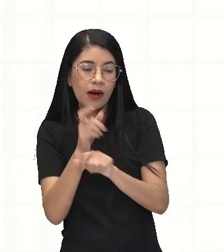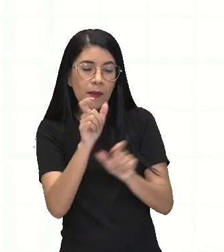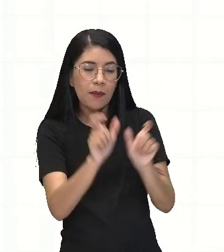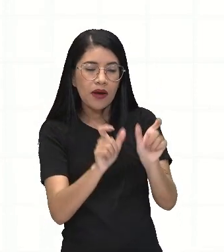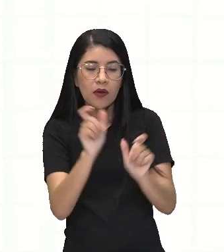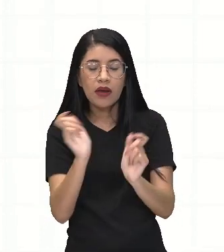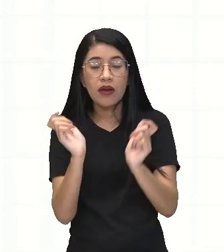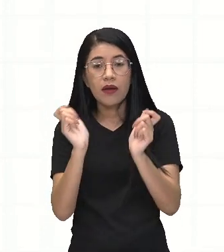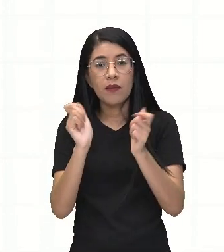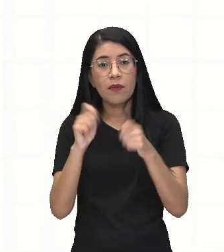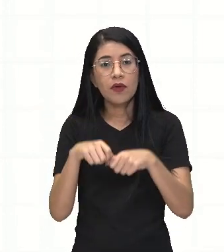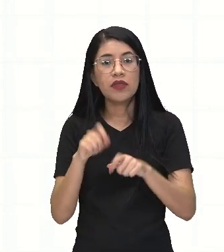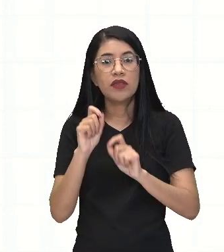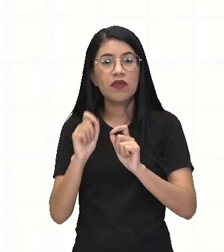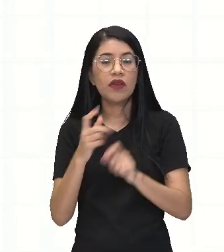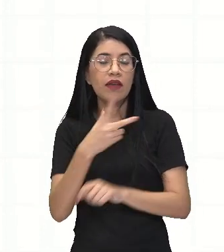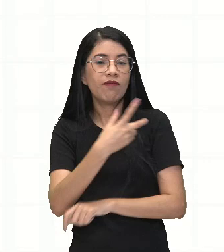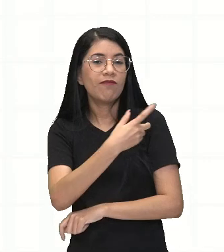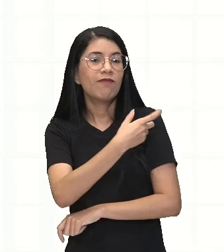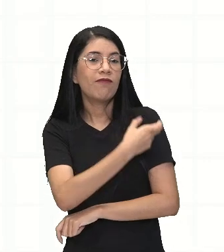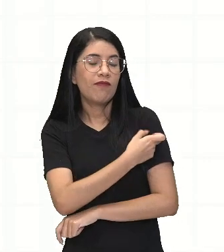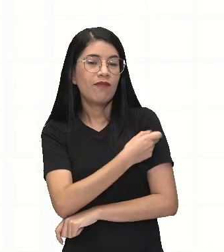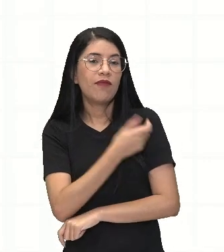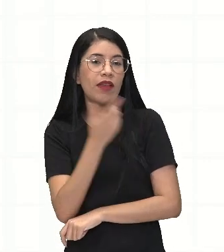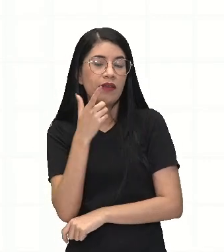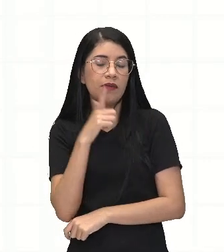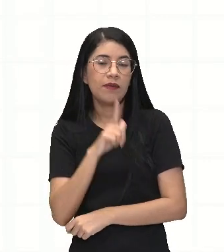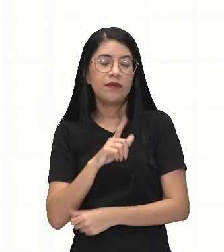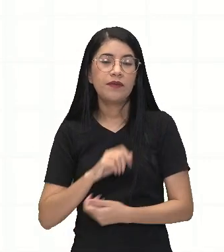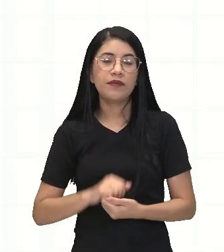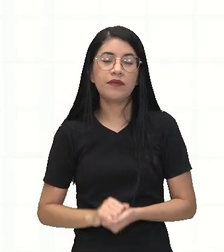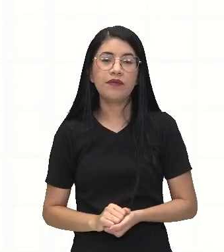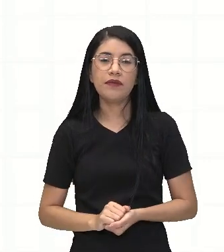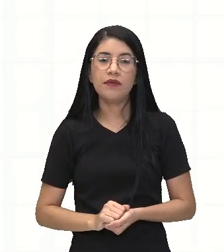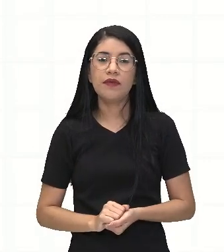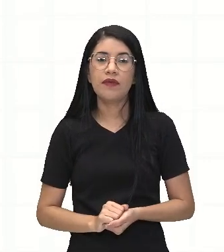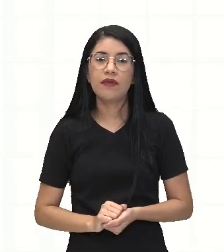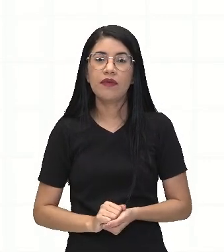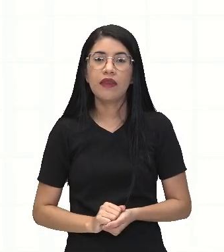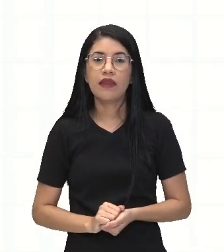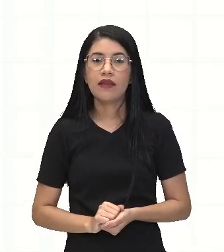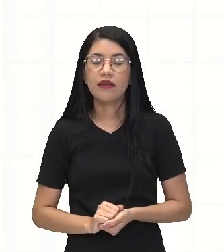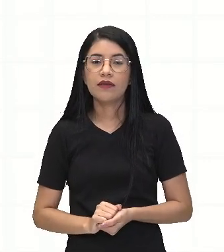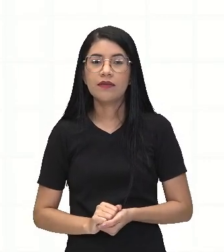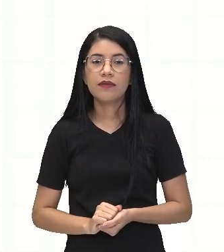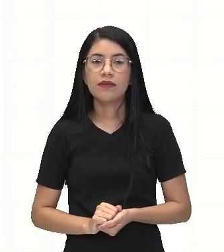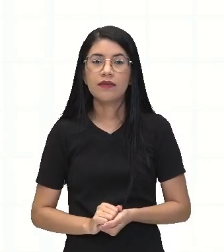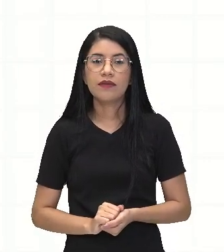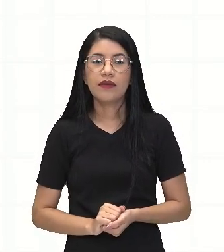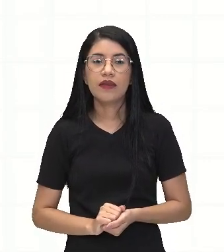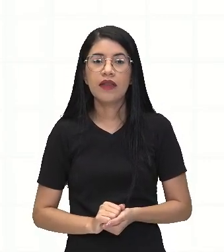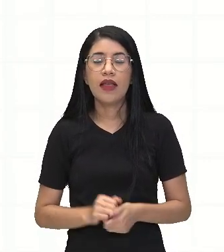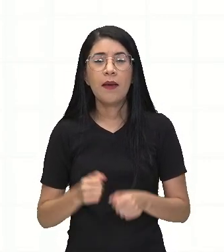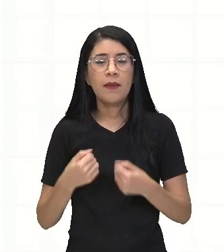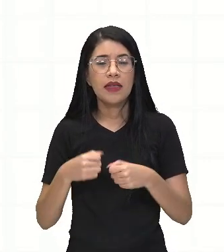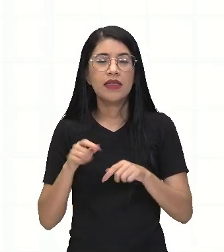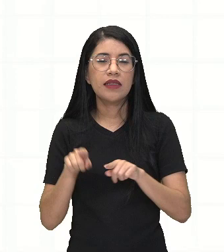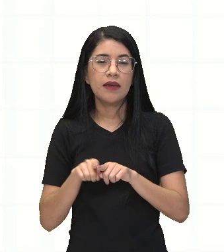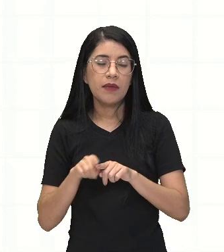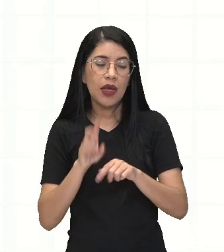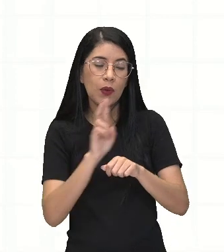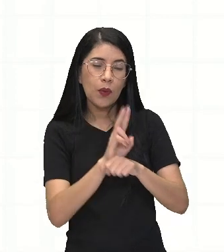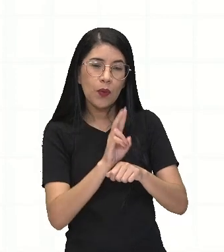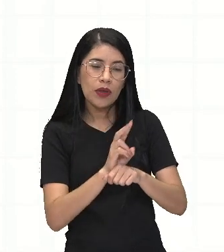sejam, então, vacinadas, para que elas sejam, então, cuidadas, tenham seu atendimento